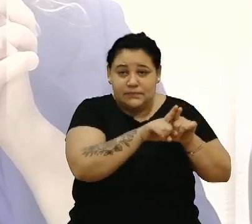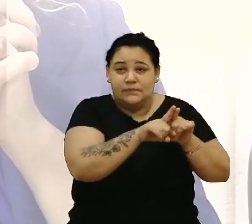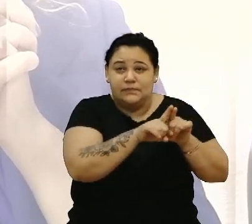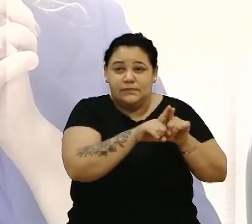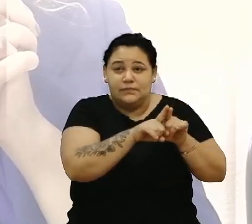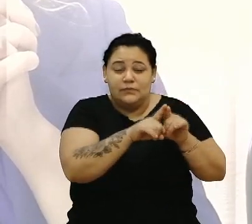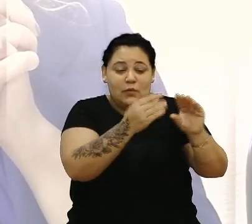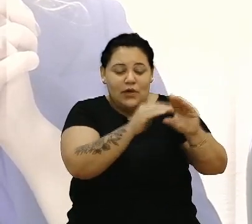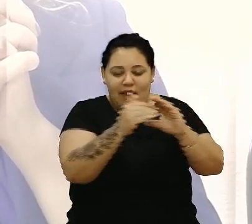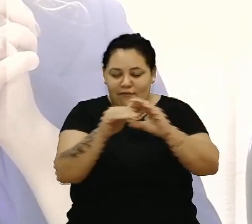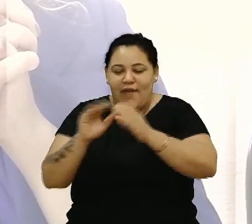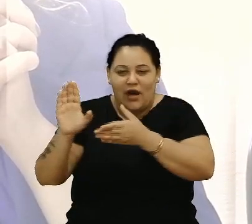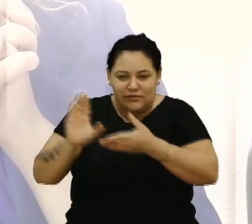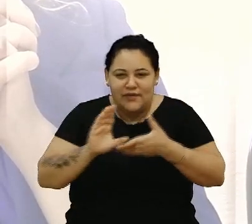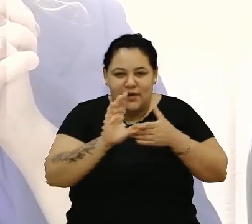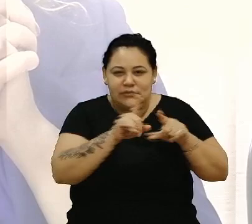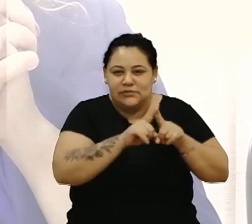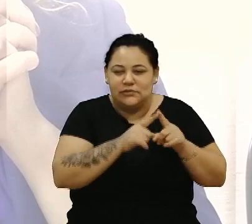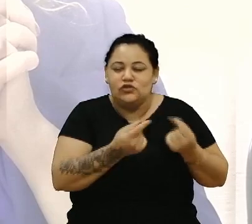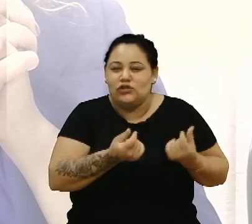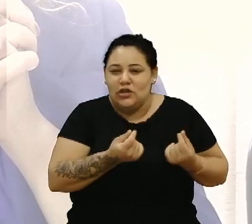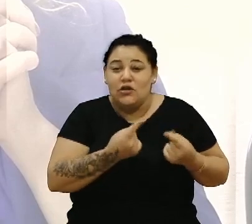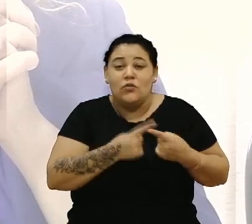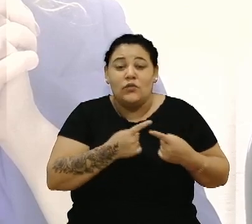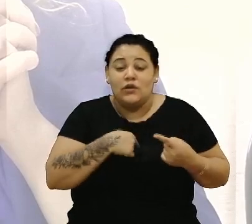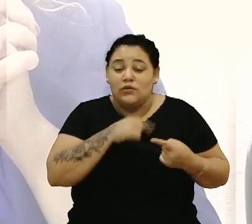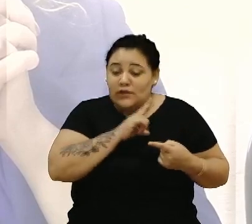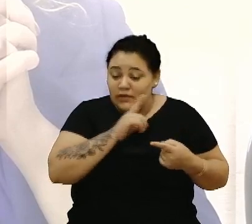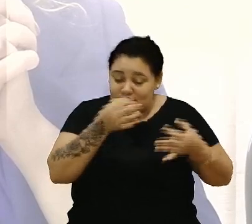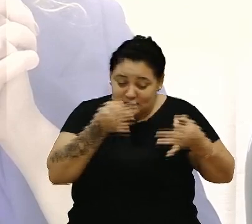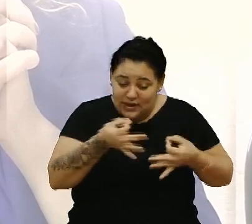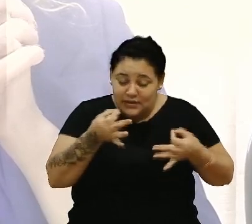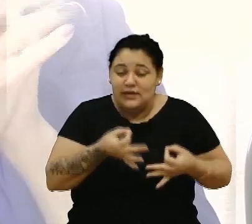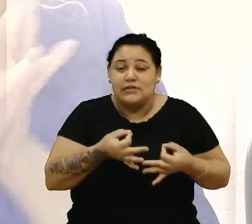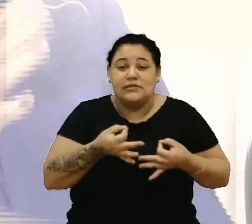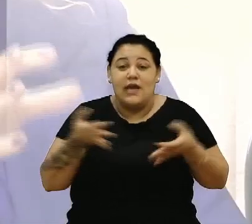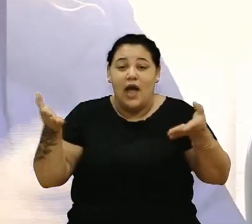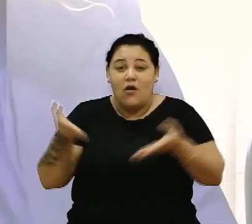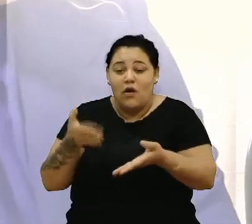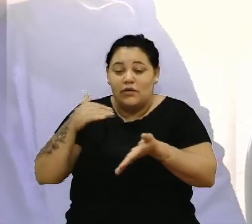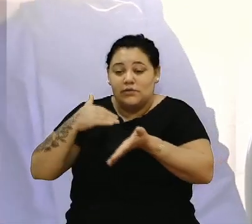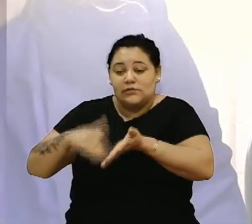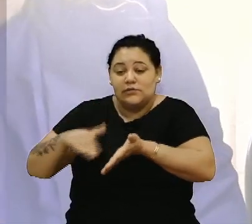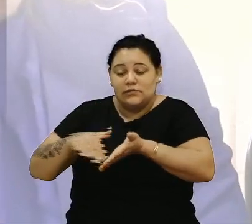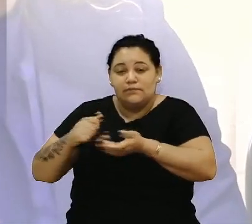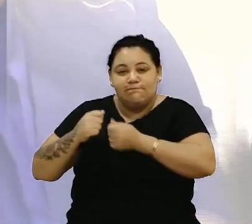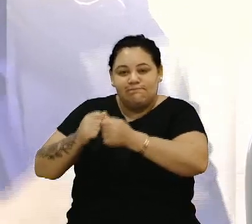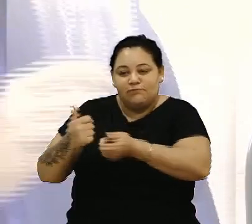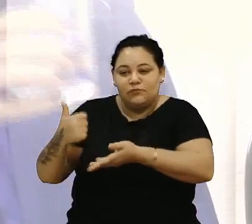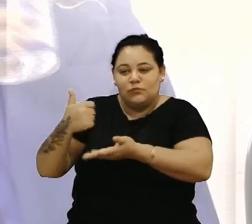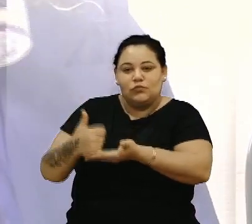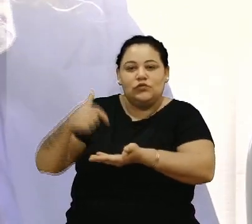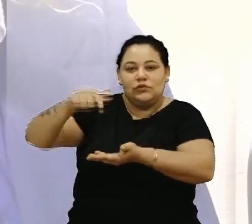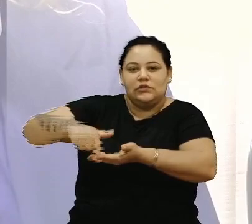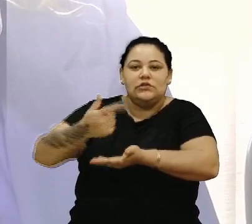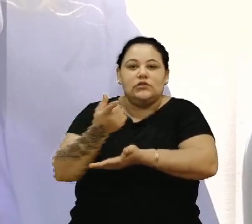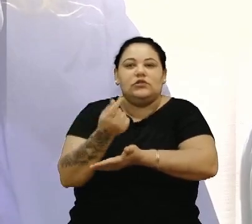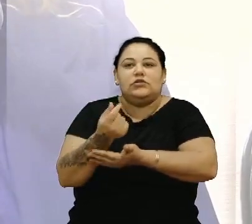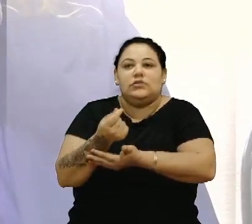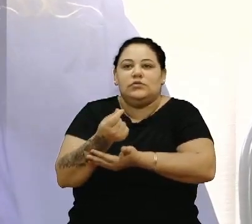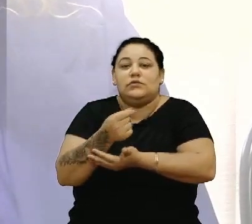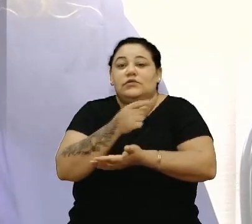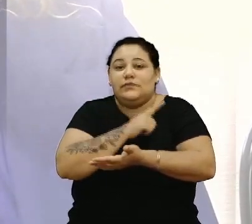destinado essas emendas, porque tenho certeza que agora a secretária, com apoio desse valor, ela vai